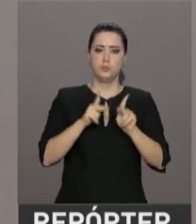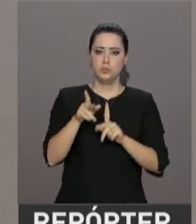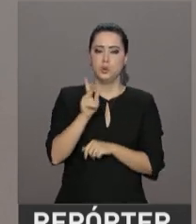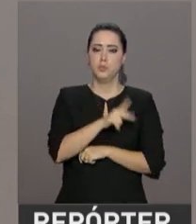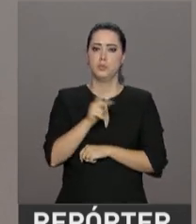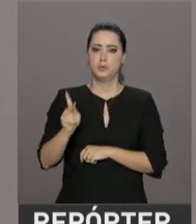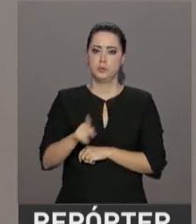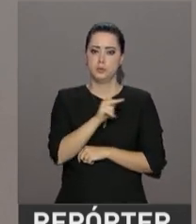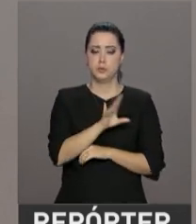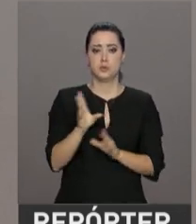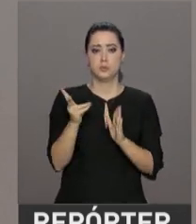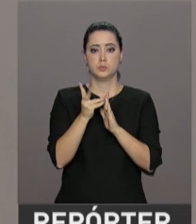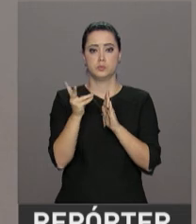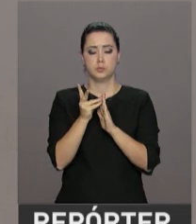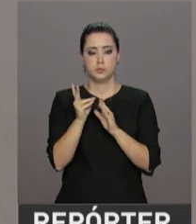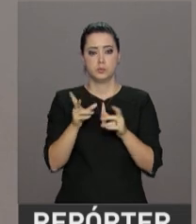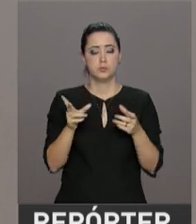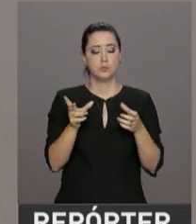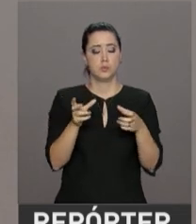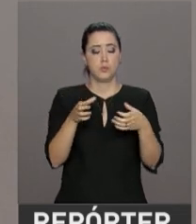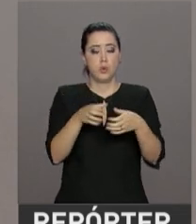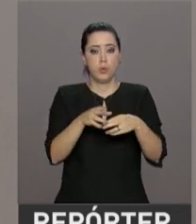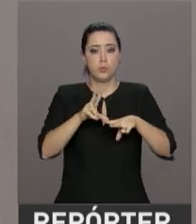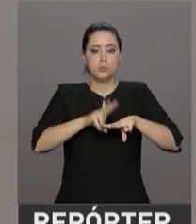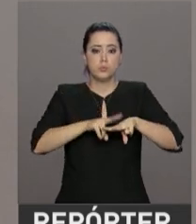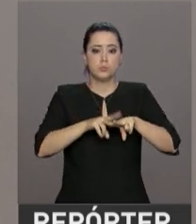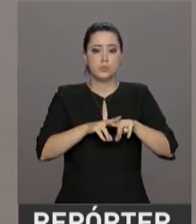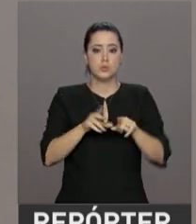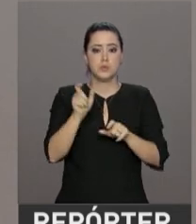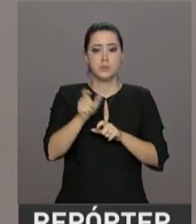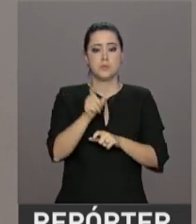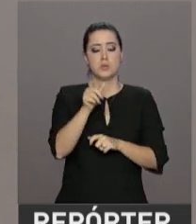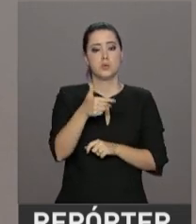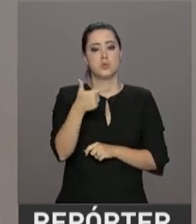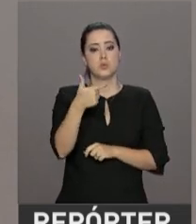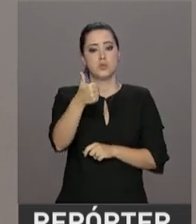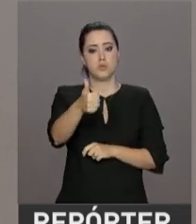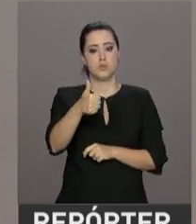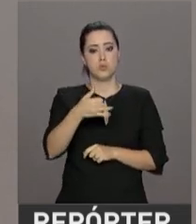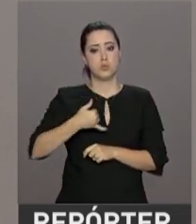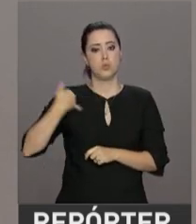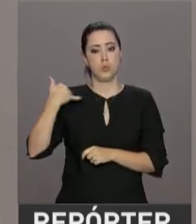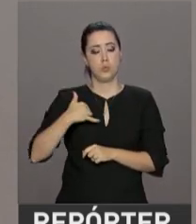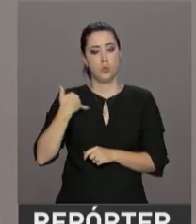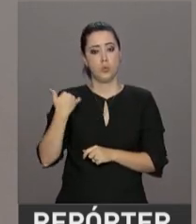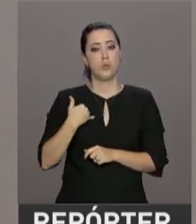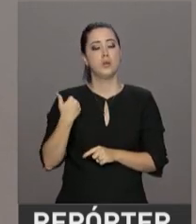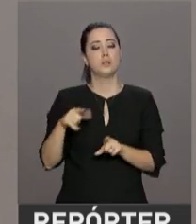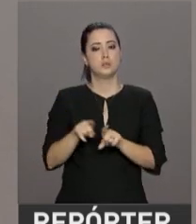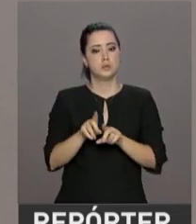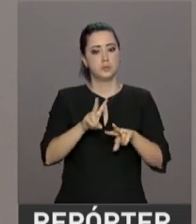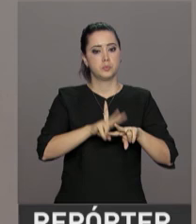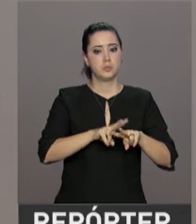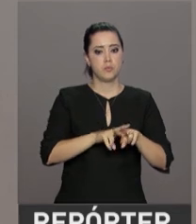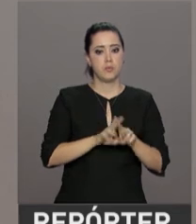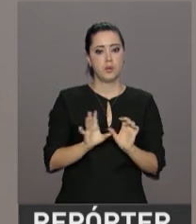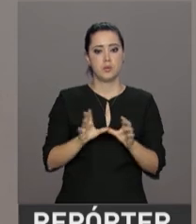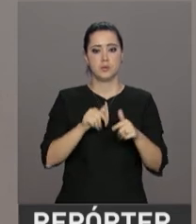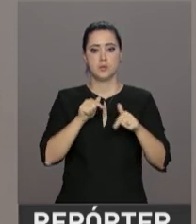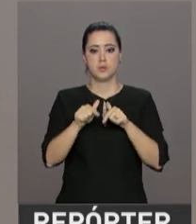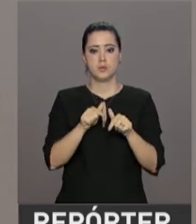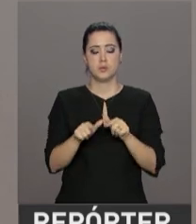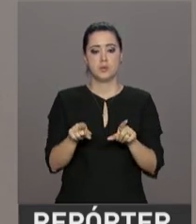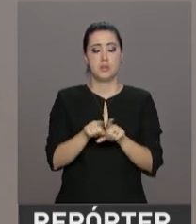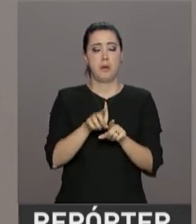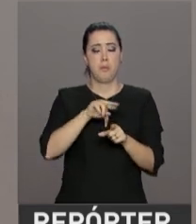privadas de liberdade e jovens de até 21 anos em medidas socioeducativas funcionários do sistema prisional e